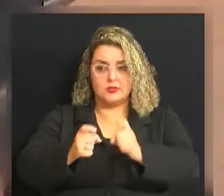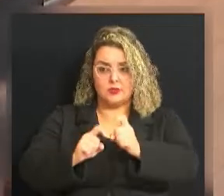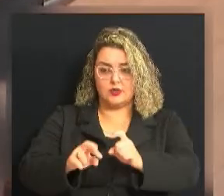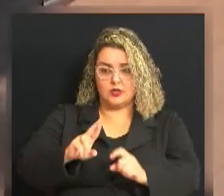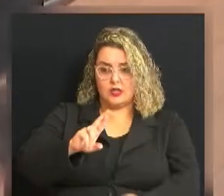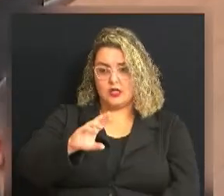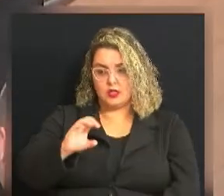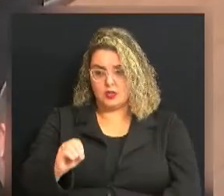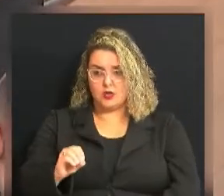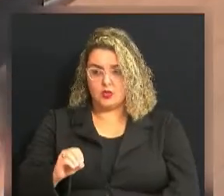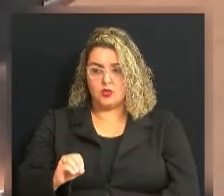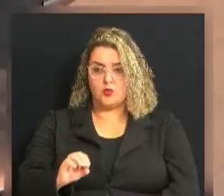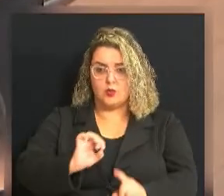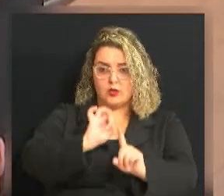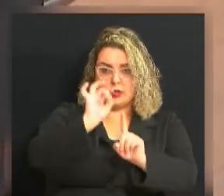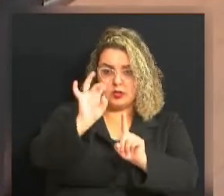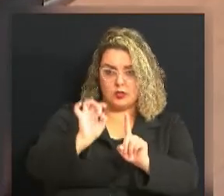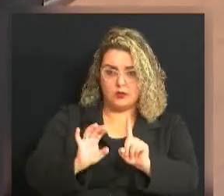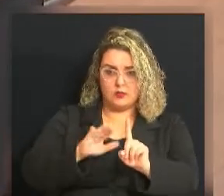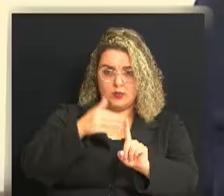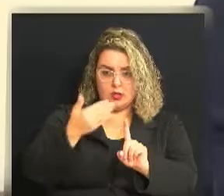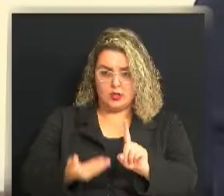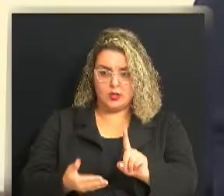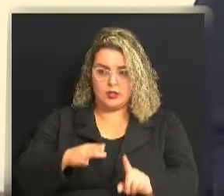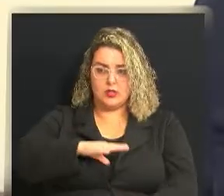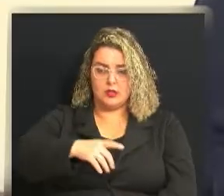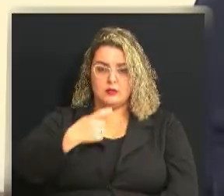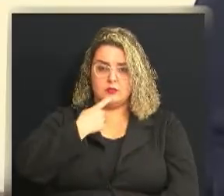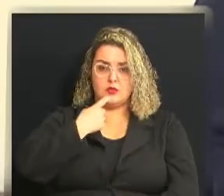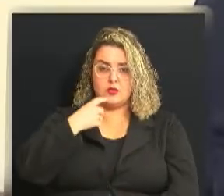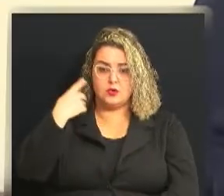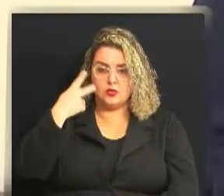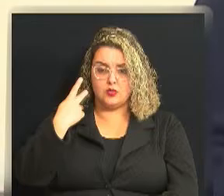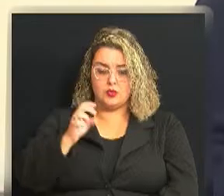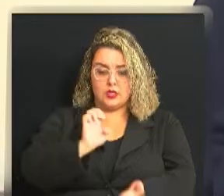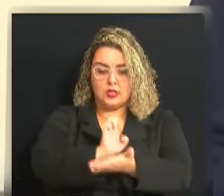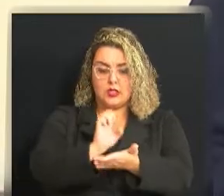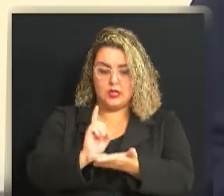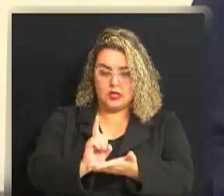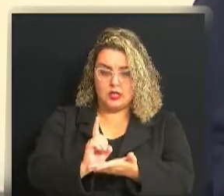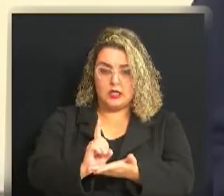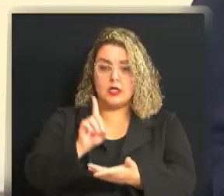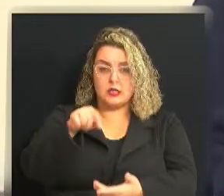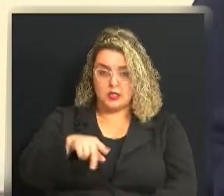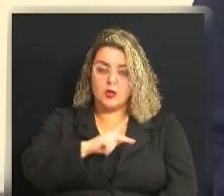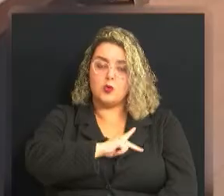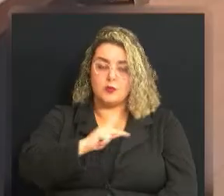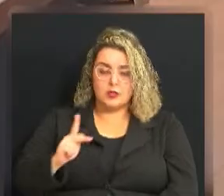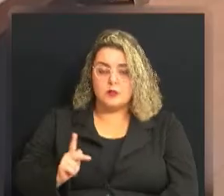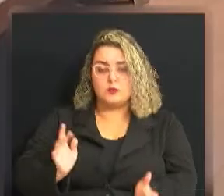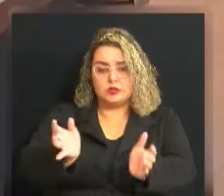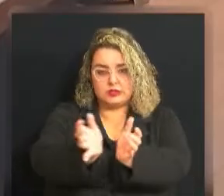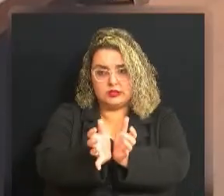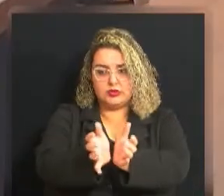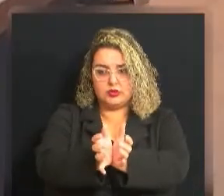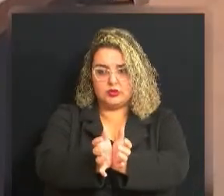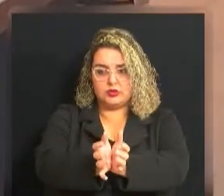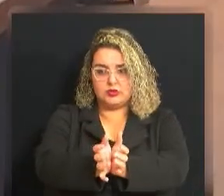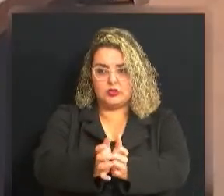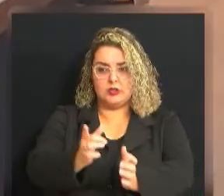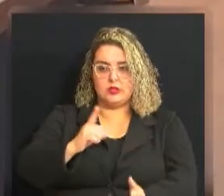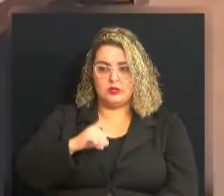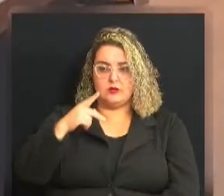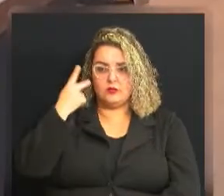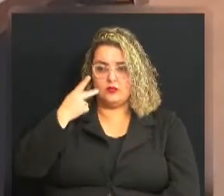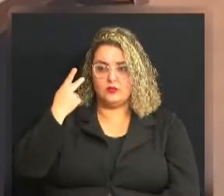Comissão Especial de Honraria da Câmara de Campinas, o vereador Edson Ribeiro, que é o presidente da comissão, contou com os